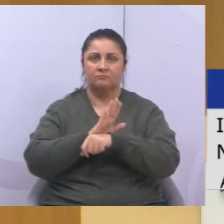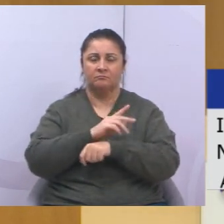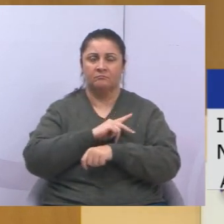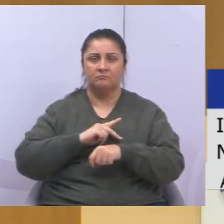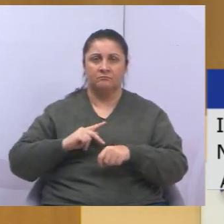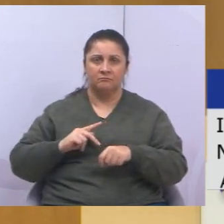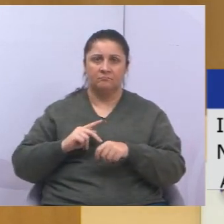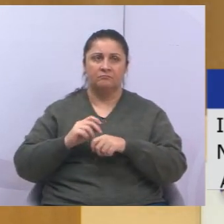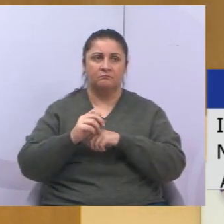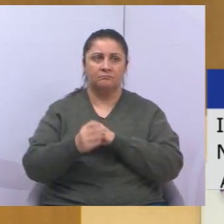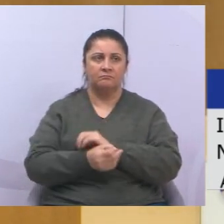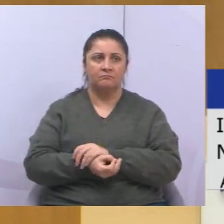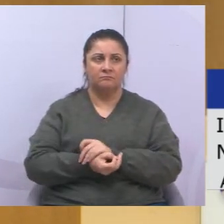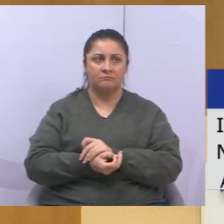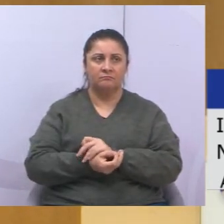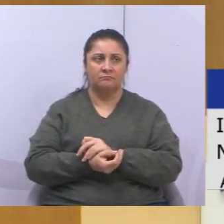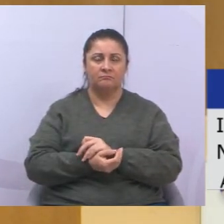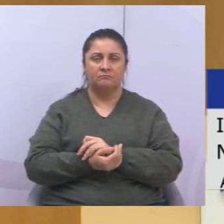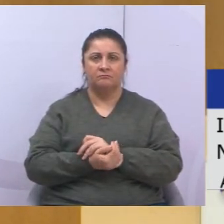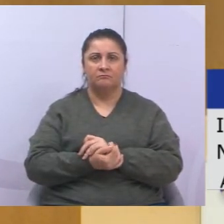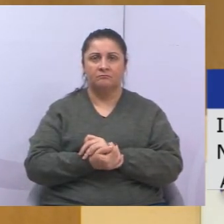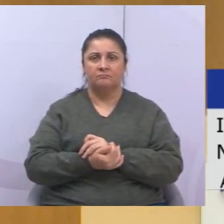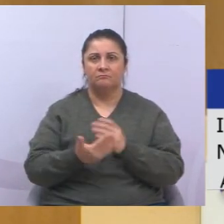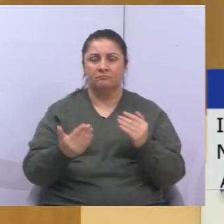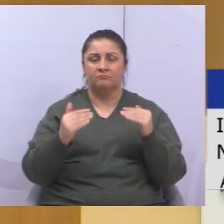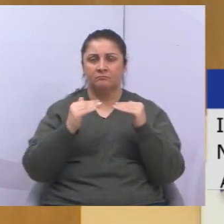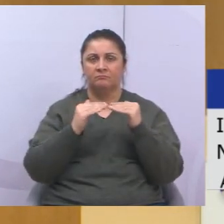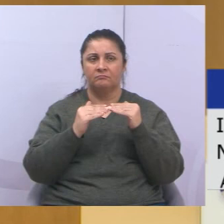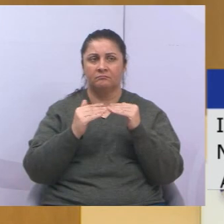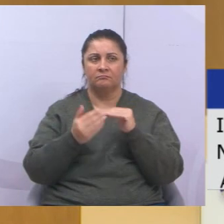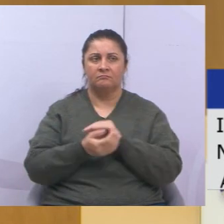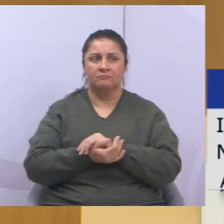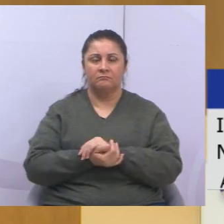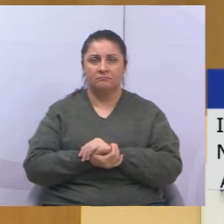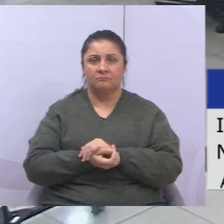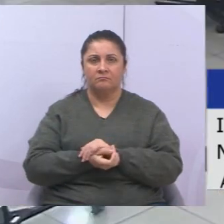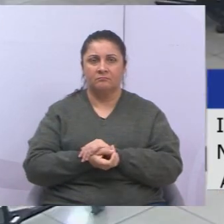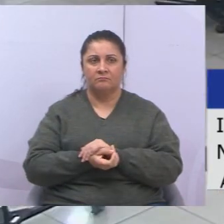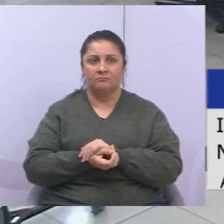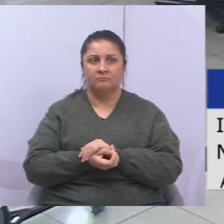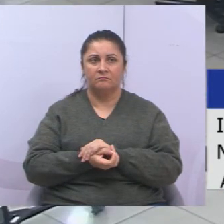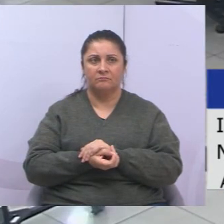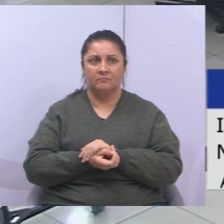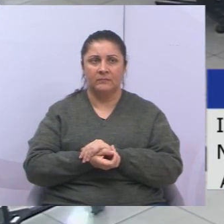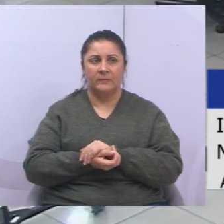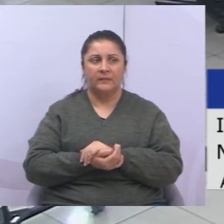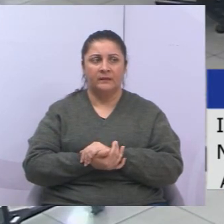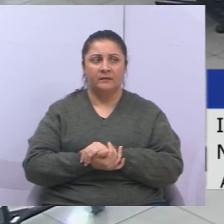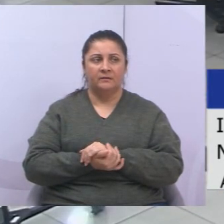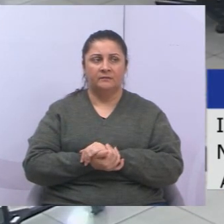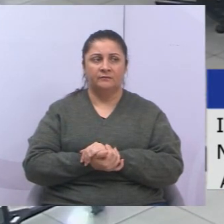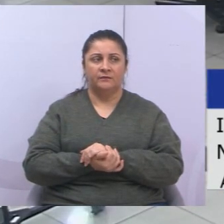projeto, tá, pastor? Então, desde já, meu voto é favorável ao seu projeto.